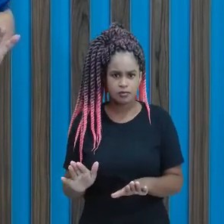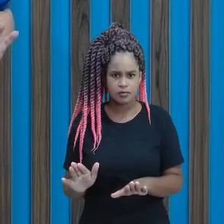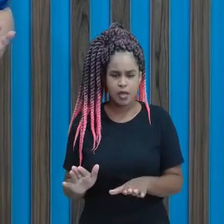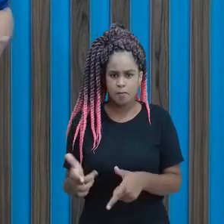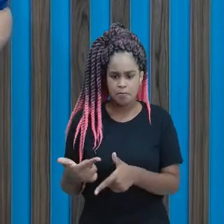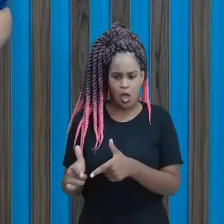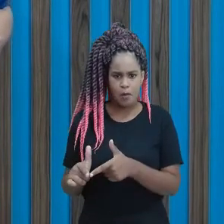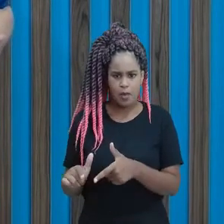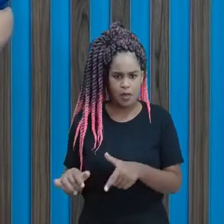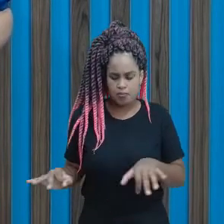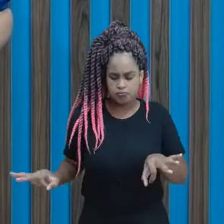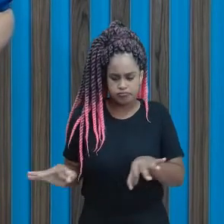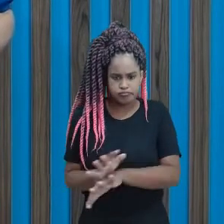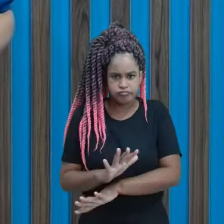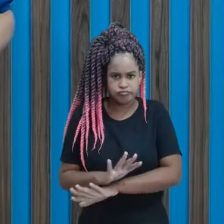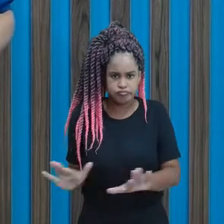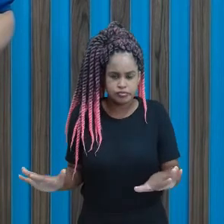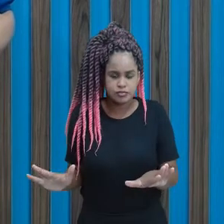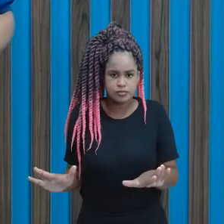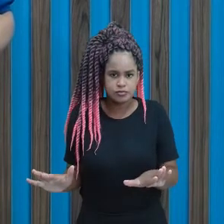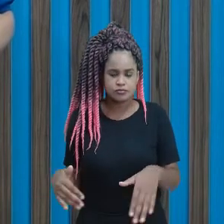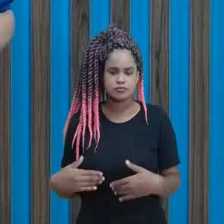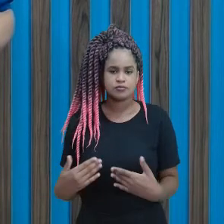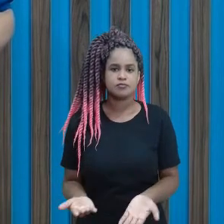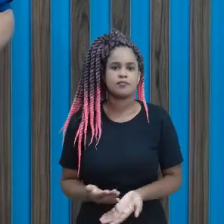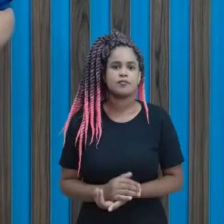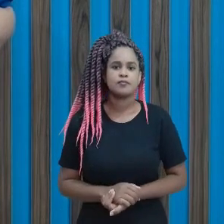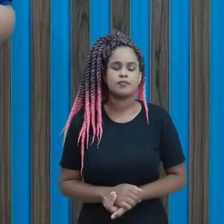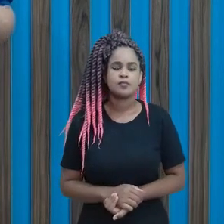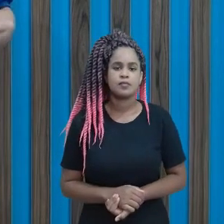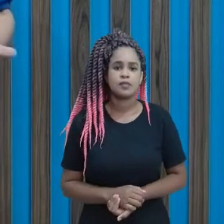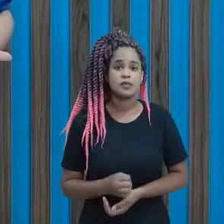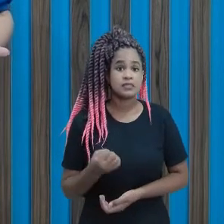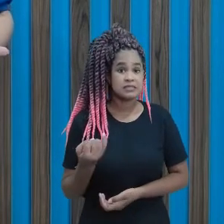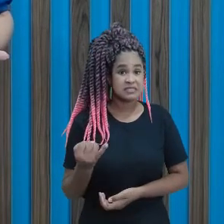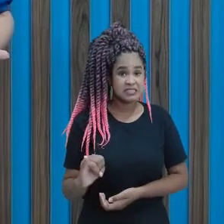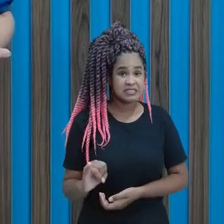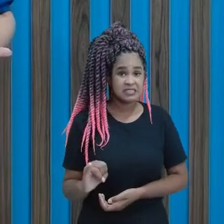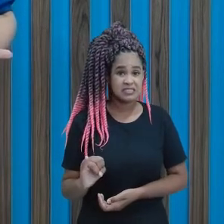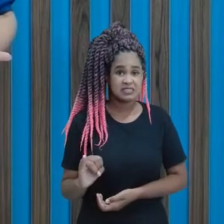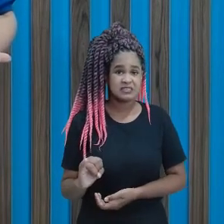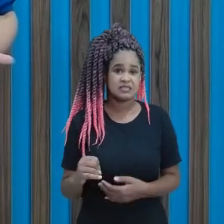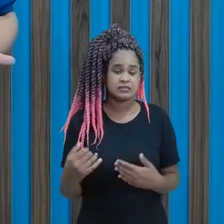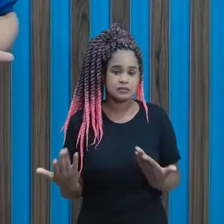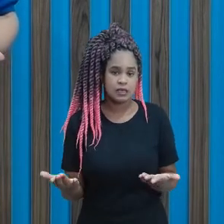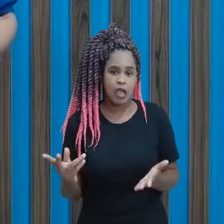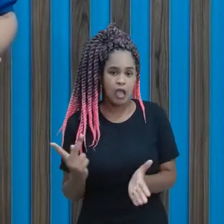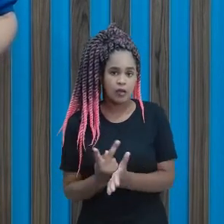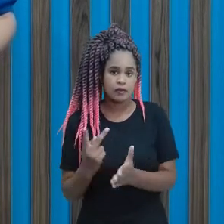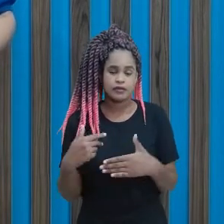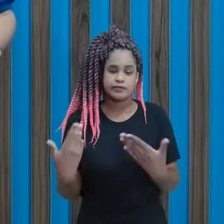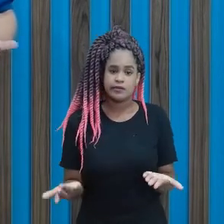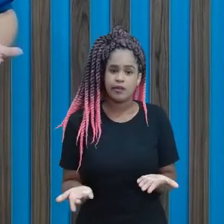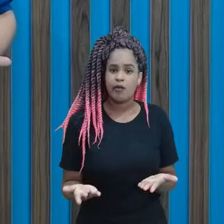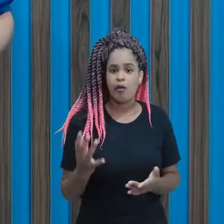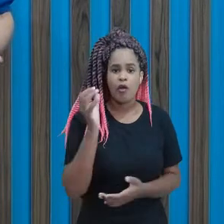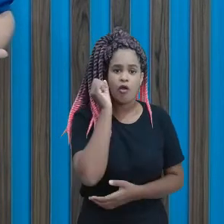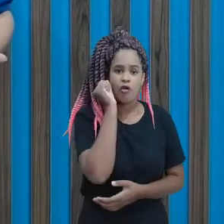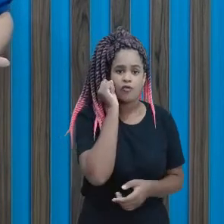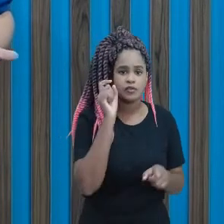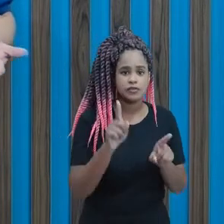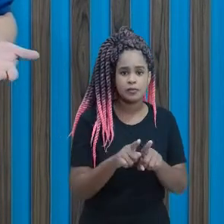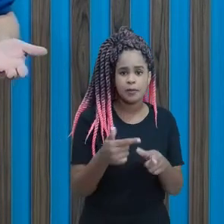com todos os problemas de aprendizagem dos estudantes? Não é? Se assim fosse, os ouvintes também não teriam problemas